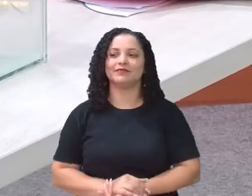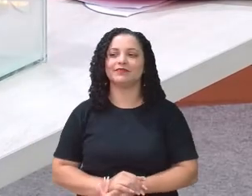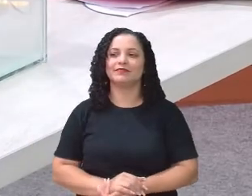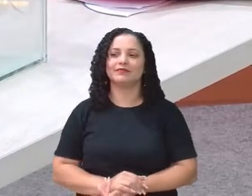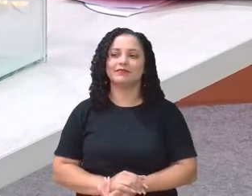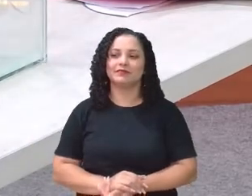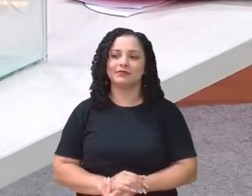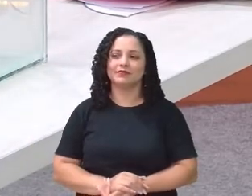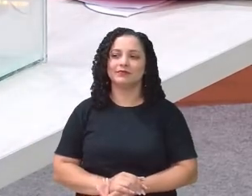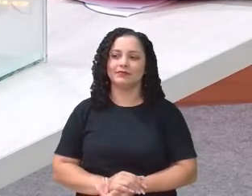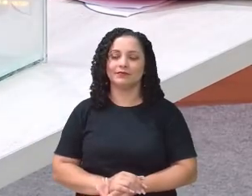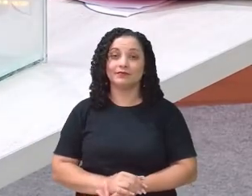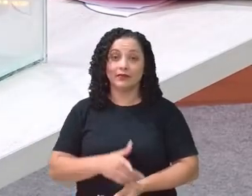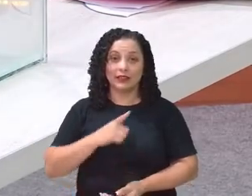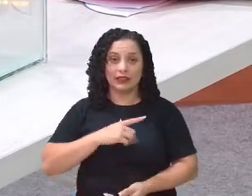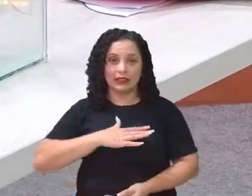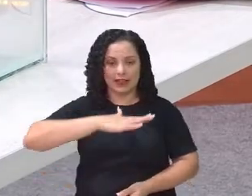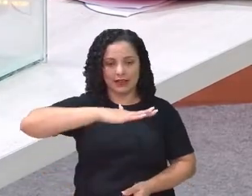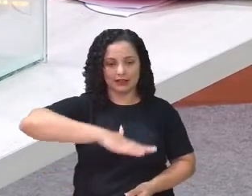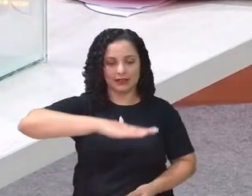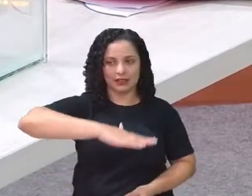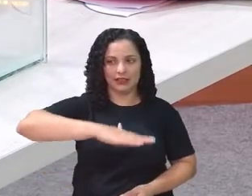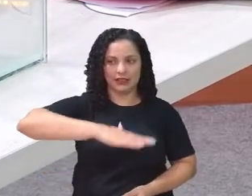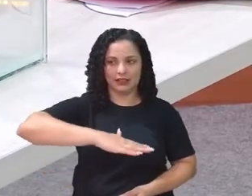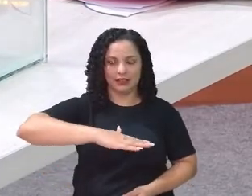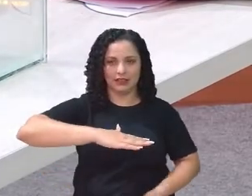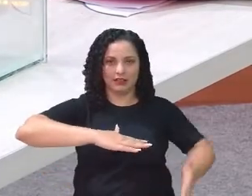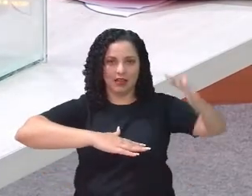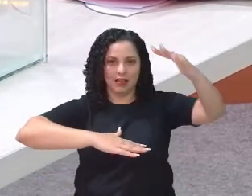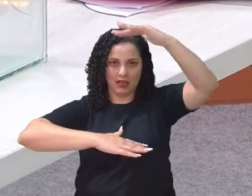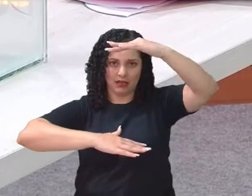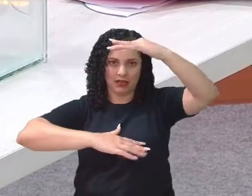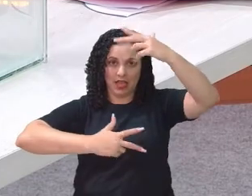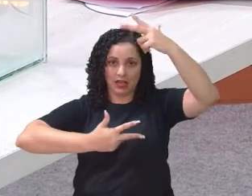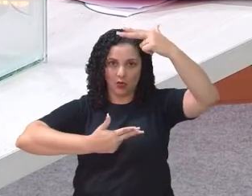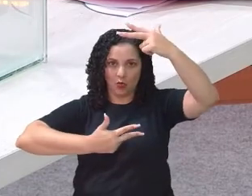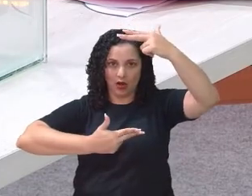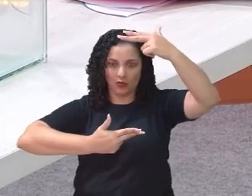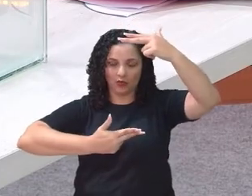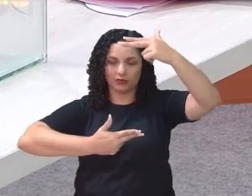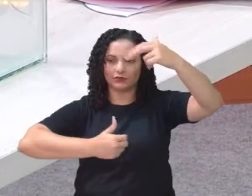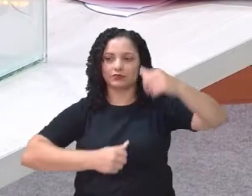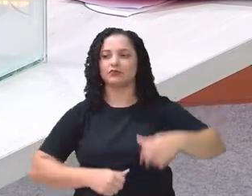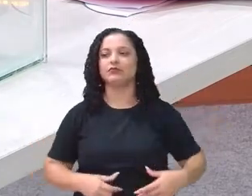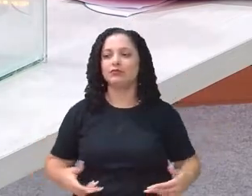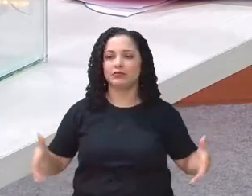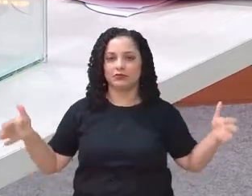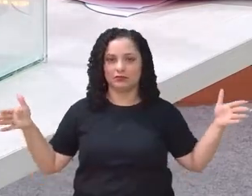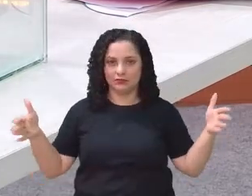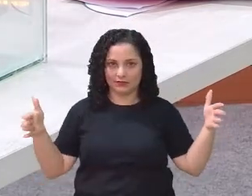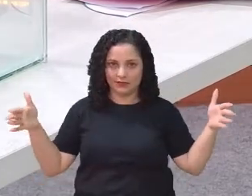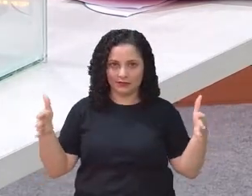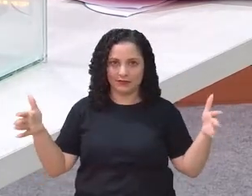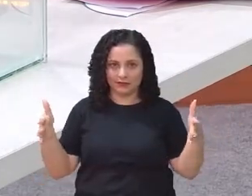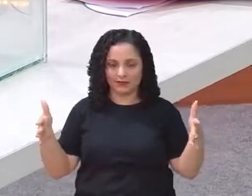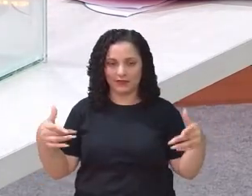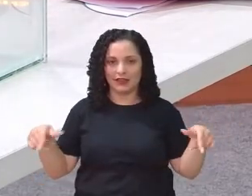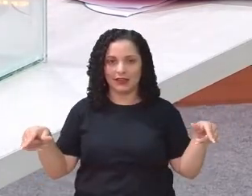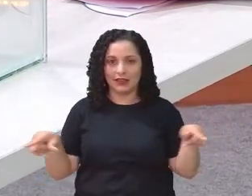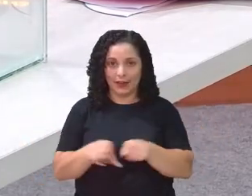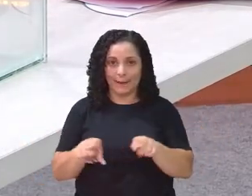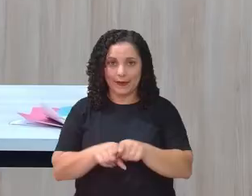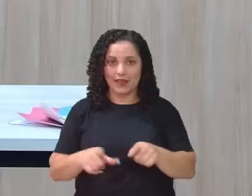ó, essa base aqui é igual a essa, certo? Pode notar que as faces laterais também